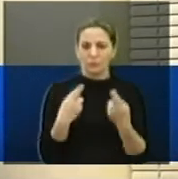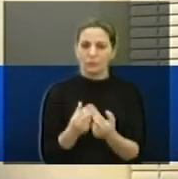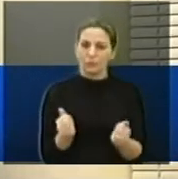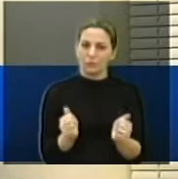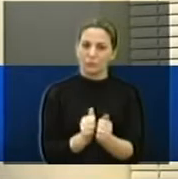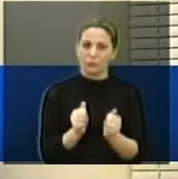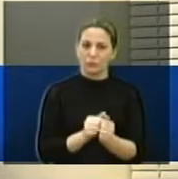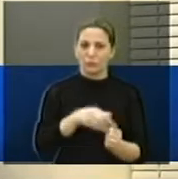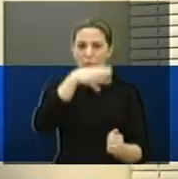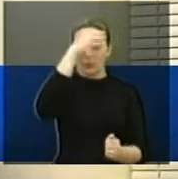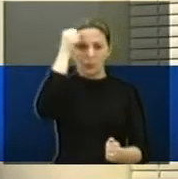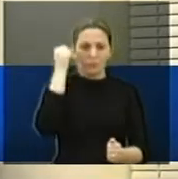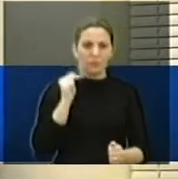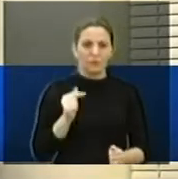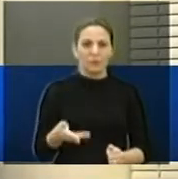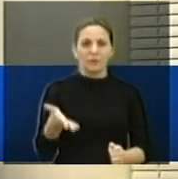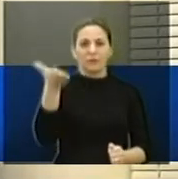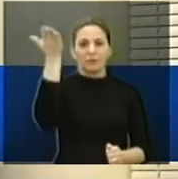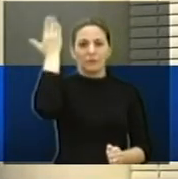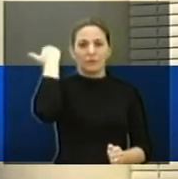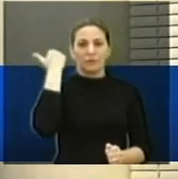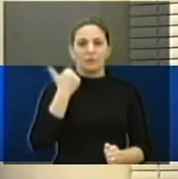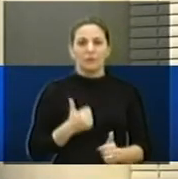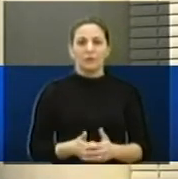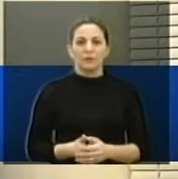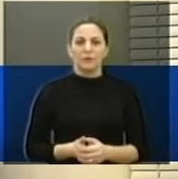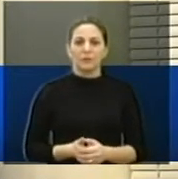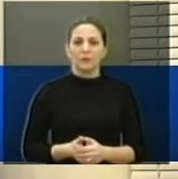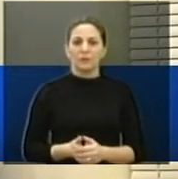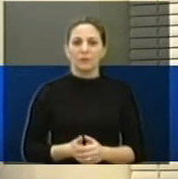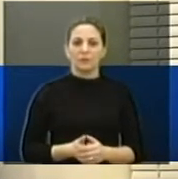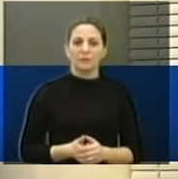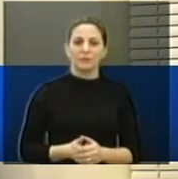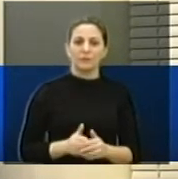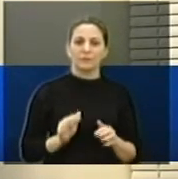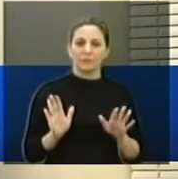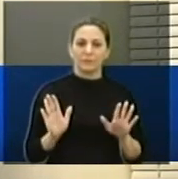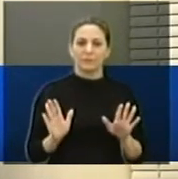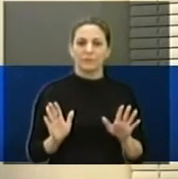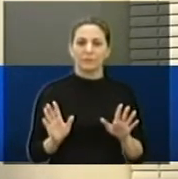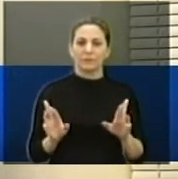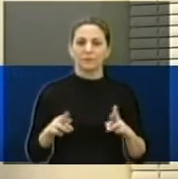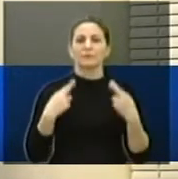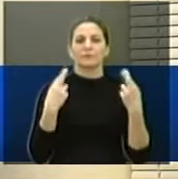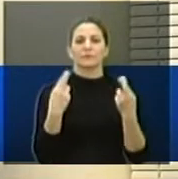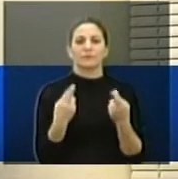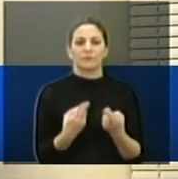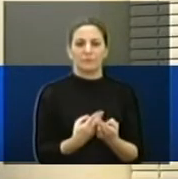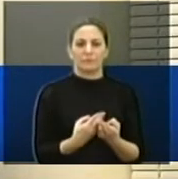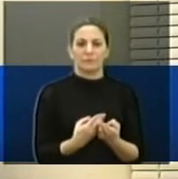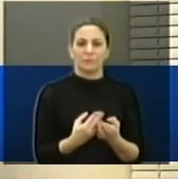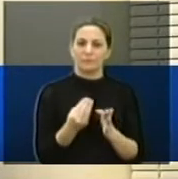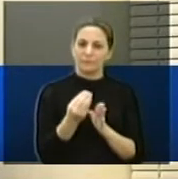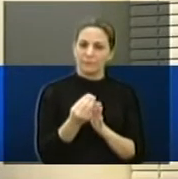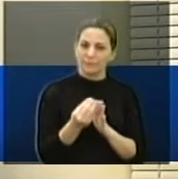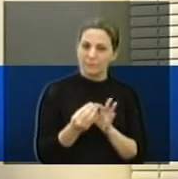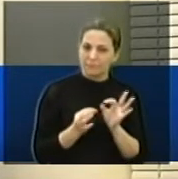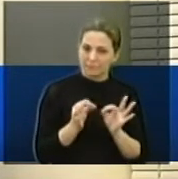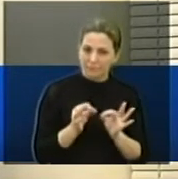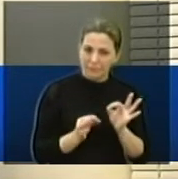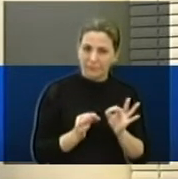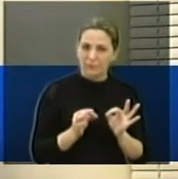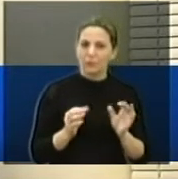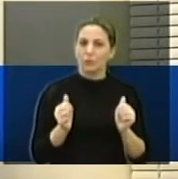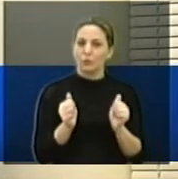na semana passada e aí nessa reunião que estava programada para acontecer com a